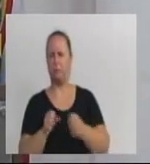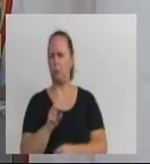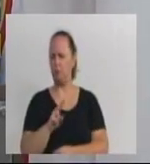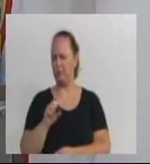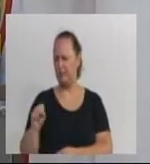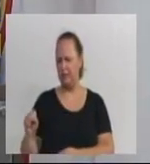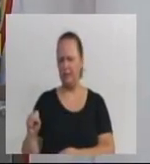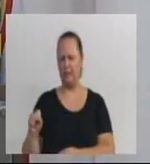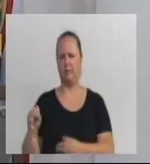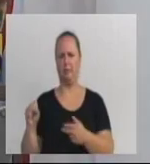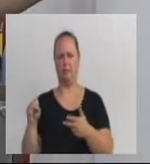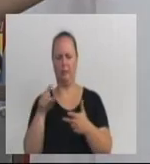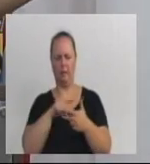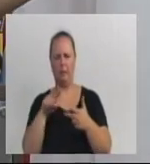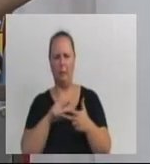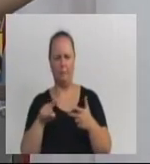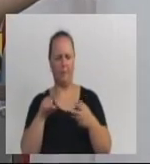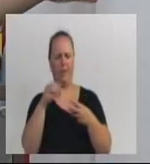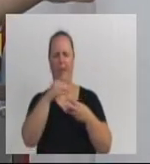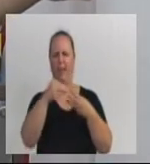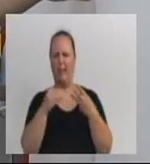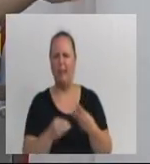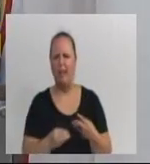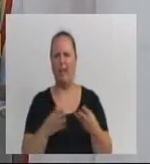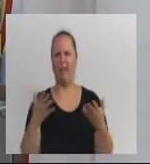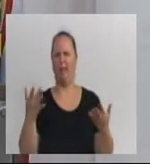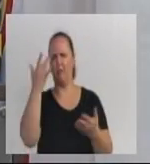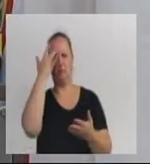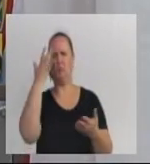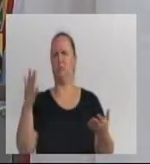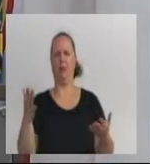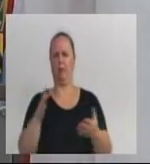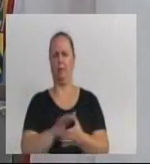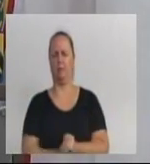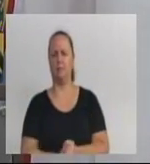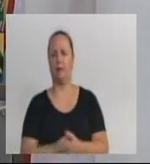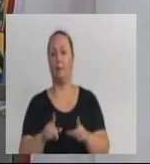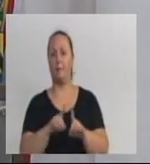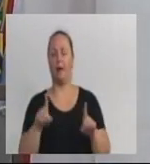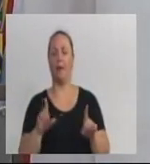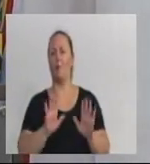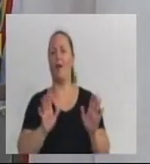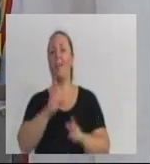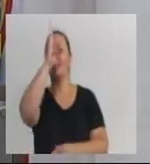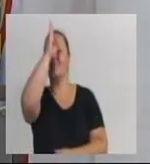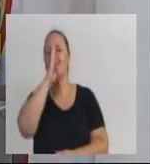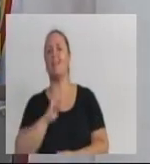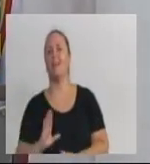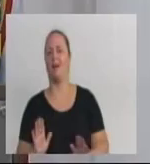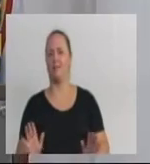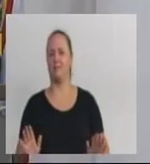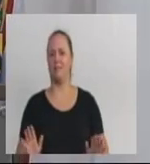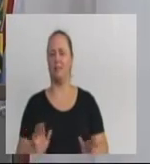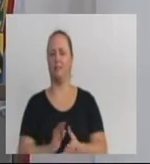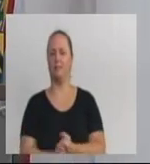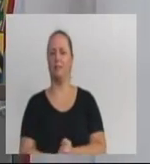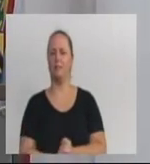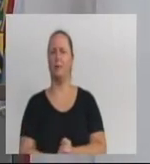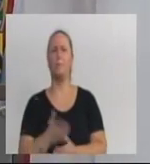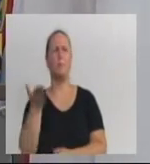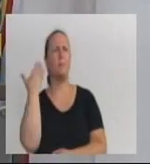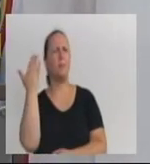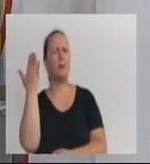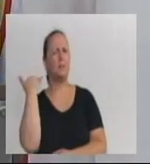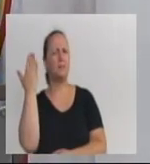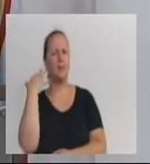onde, que é a FURB que paga de graça. Uma época os alunos da FURB, né? Não, os filhos dos funcionários da FURB recebiam. Tinha uma época aí,